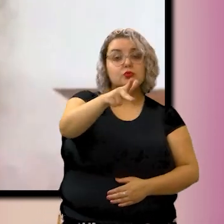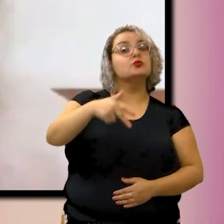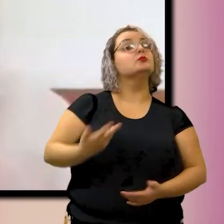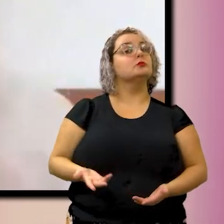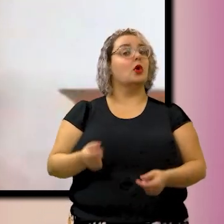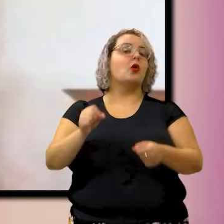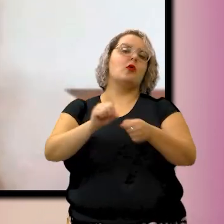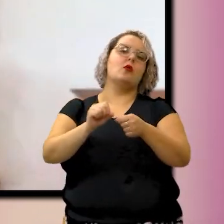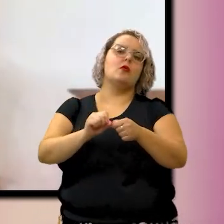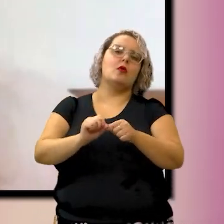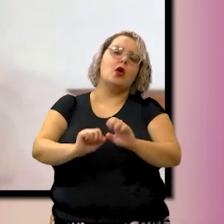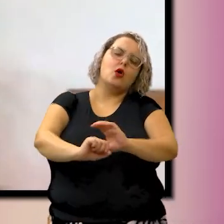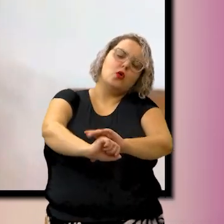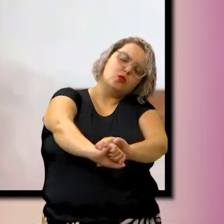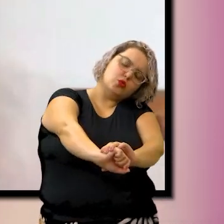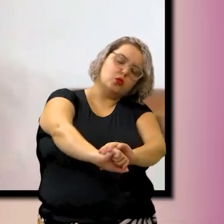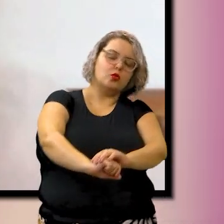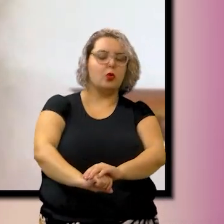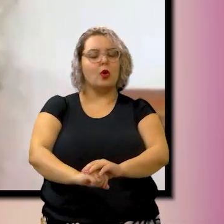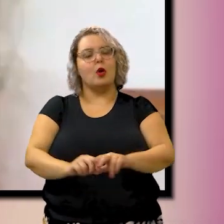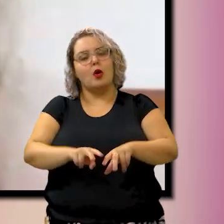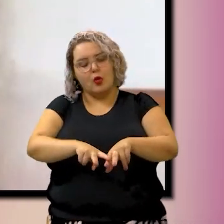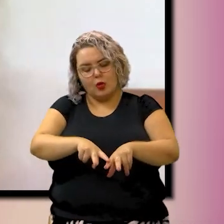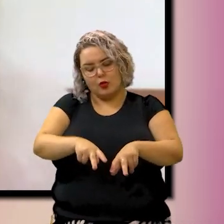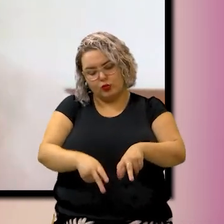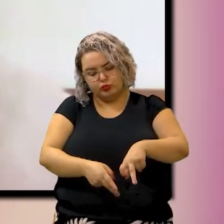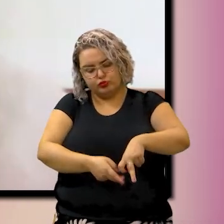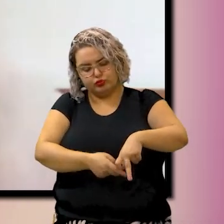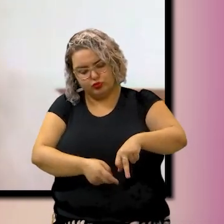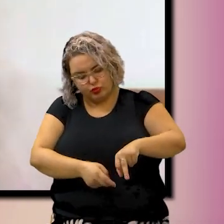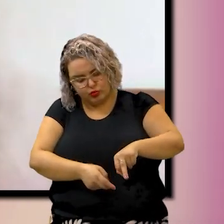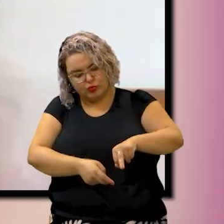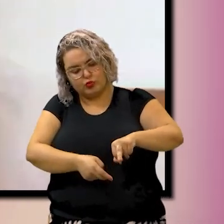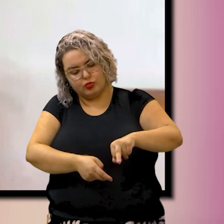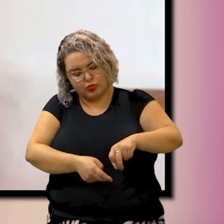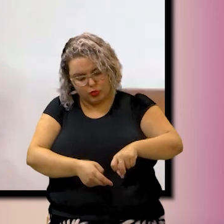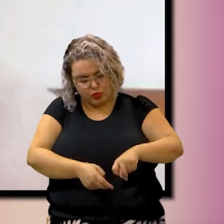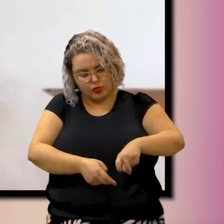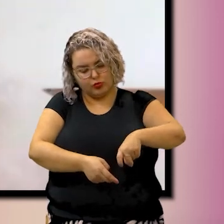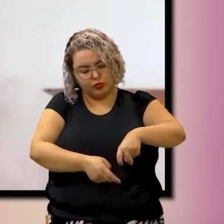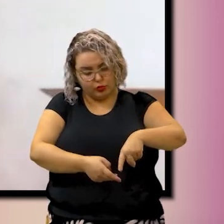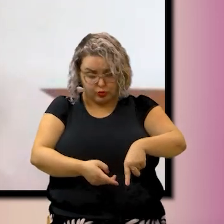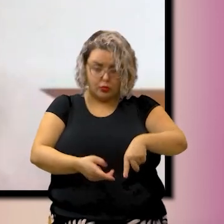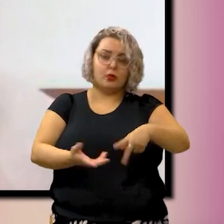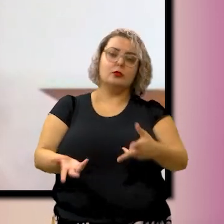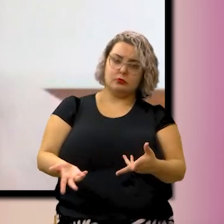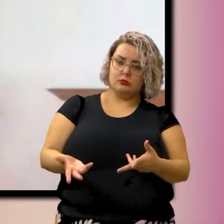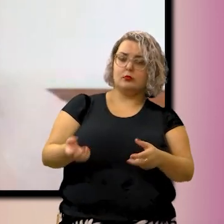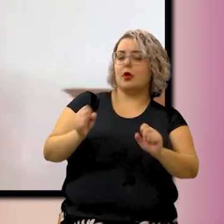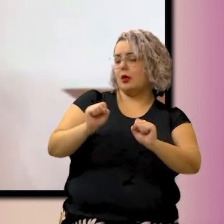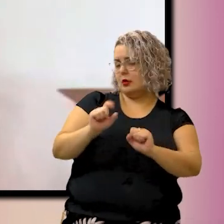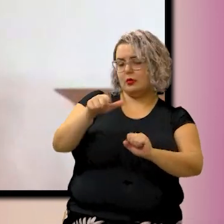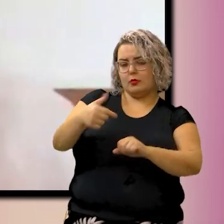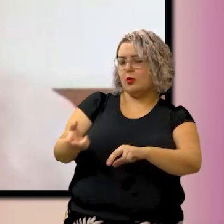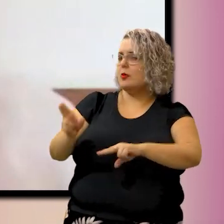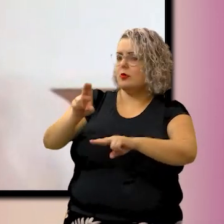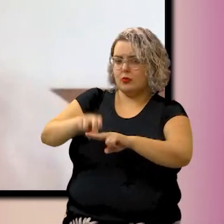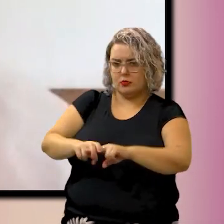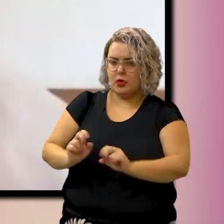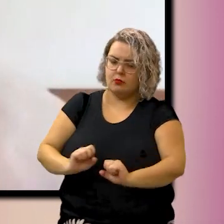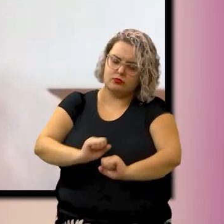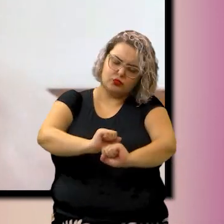anda bastante, faz aí um alongamento para a perna, faz um pouco de exercício, depois você pode voltar a sentar. Outra